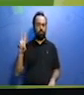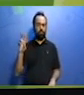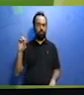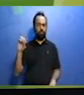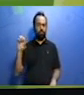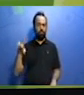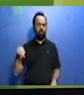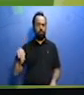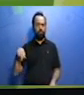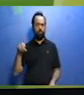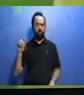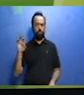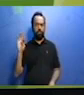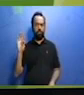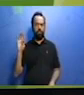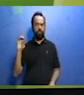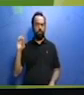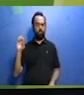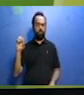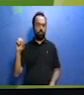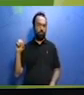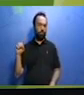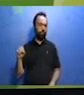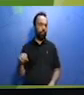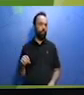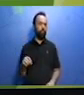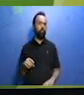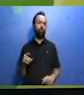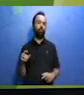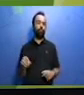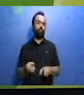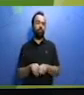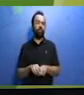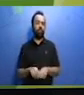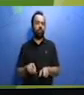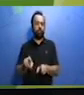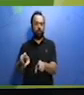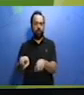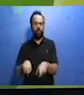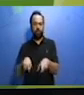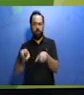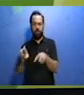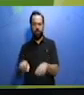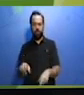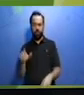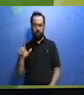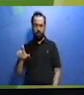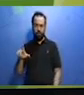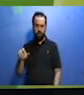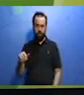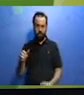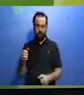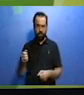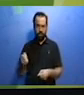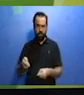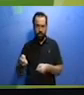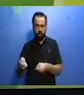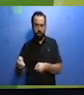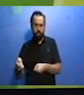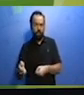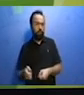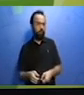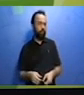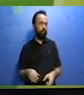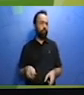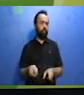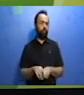limpeza. Temos os fertilizantes, né, adubos sintéticos e defensivos agrícolas. E temos